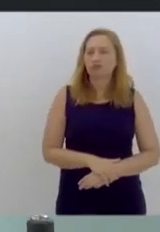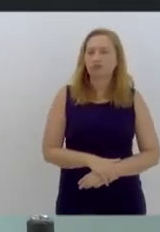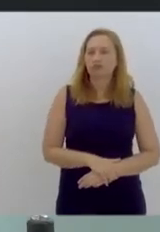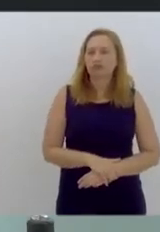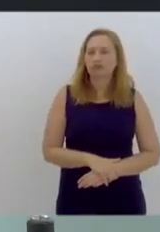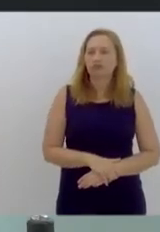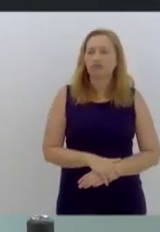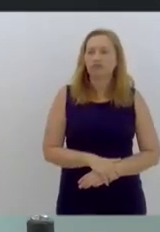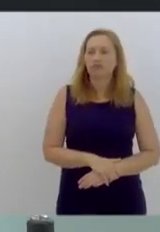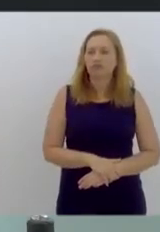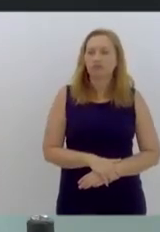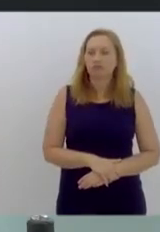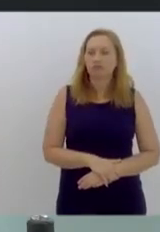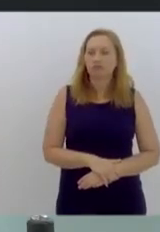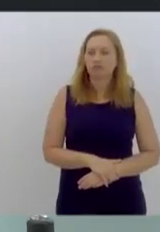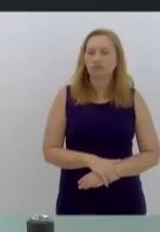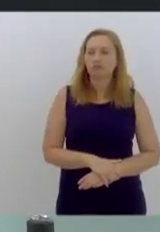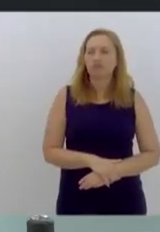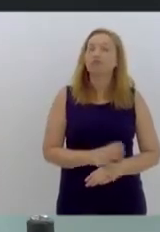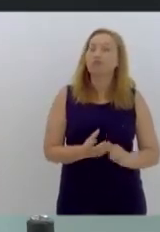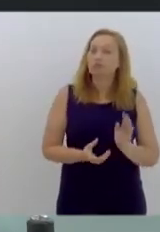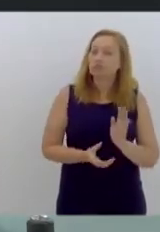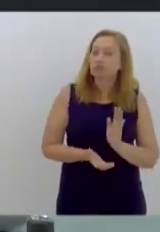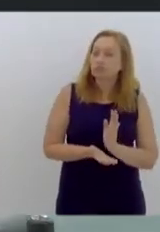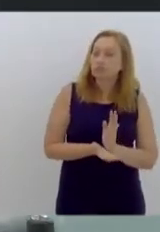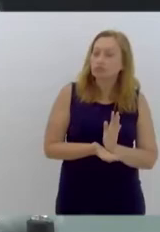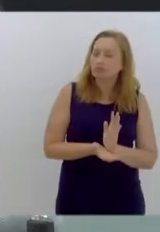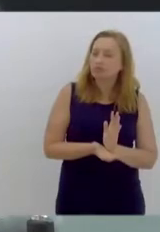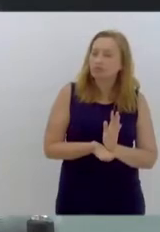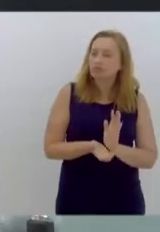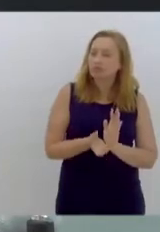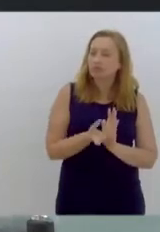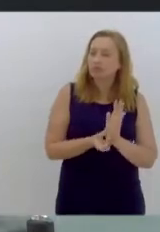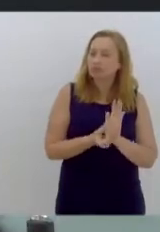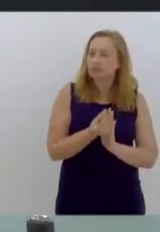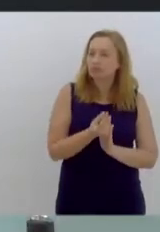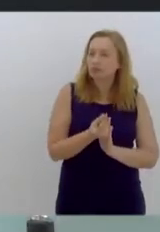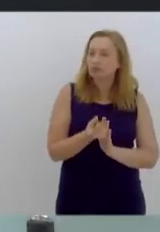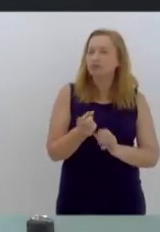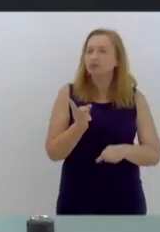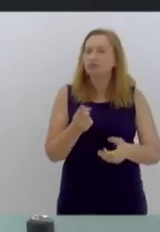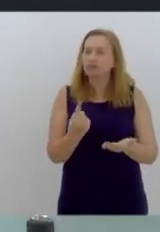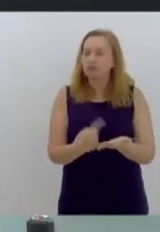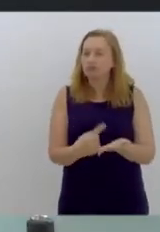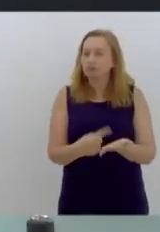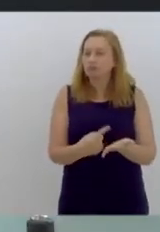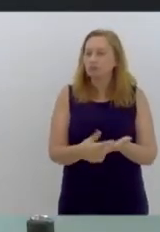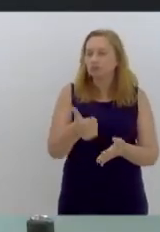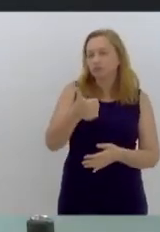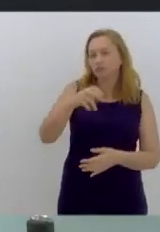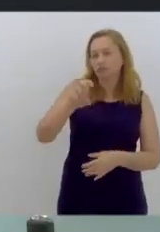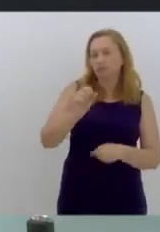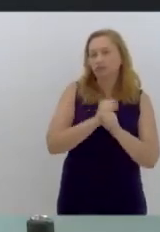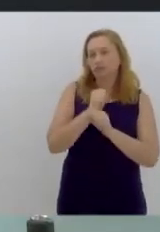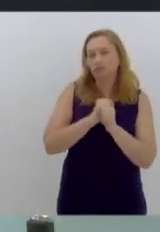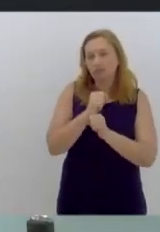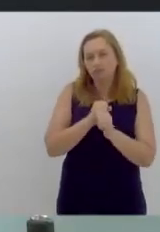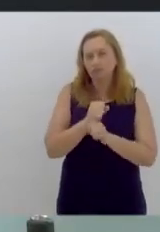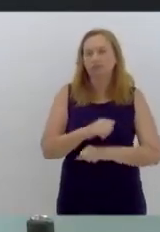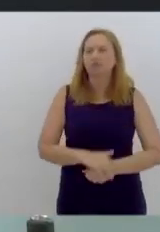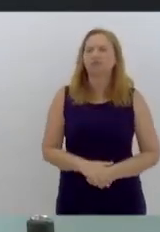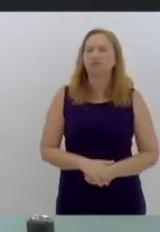também pela previsibilidade dos orçamentos, já que concordamos com os 15 anos, que essa compensação possa ser